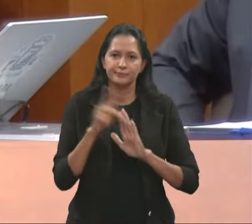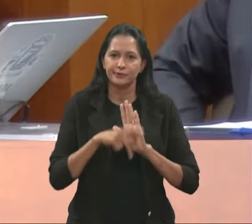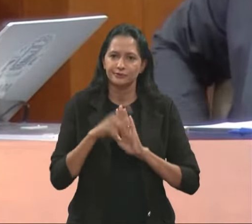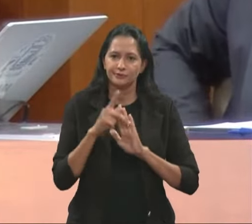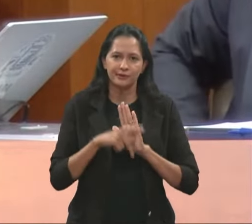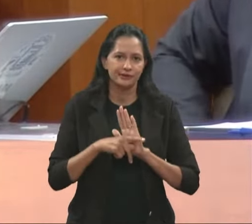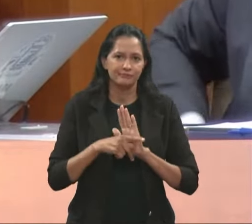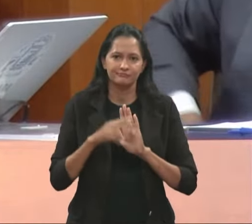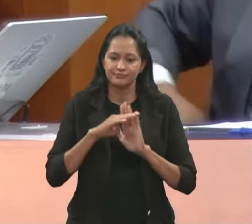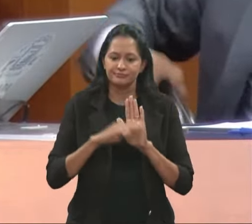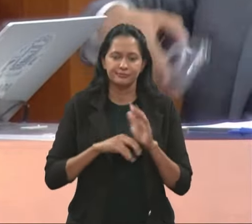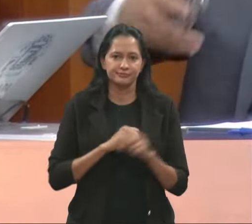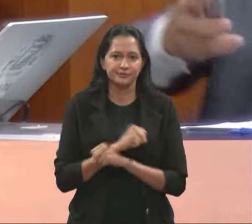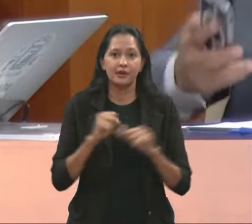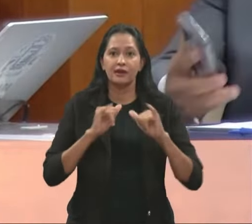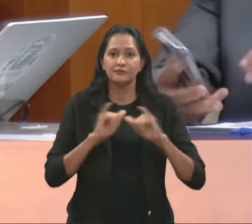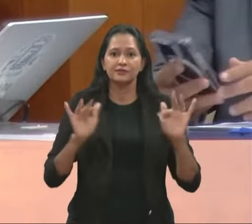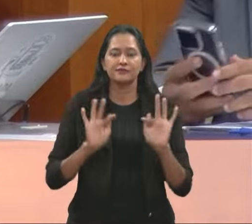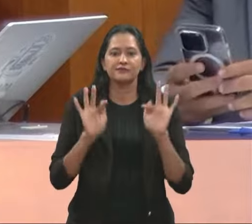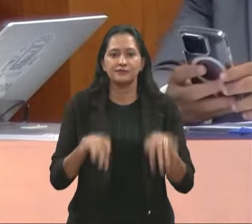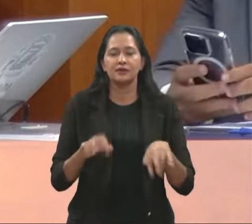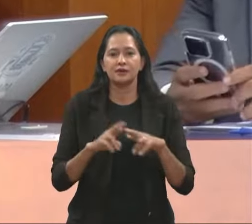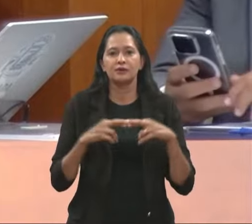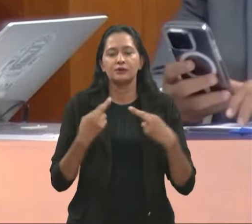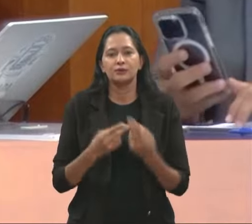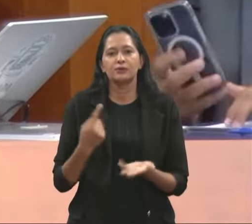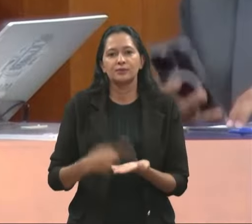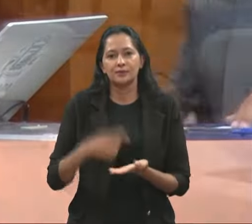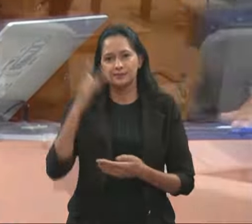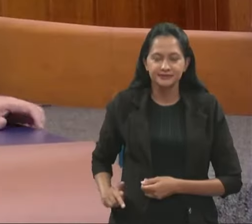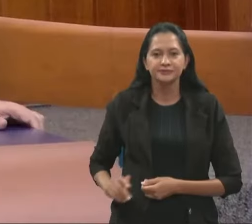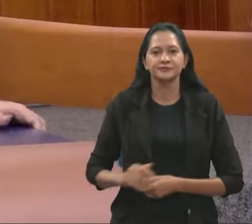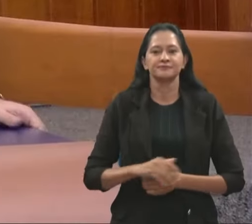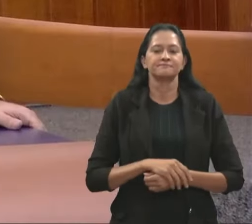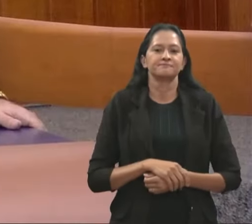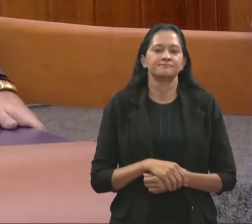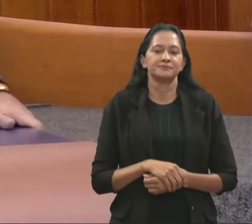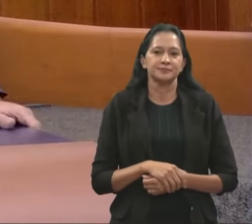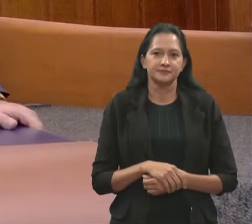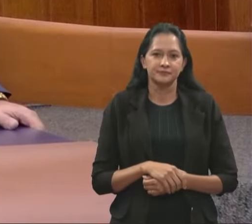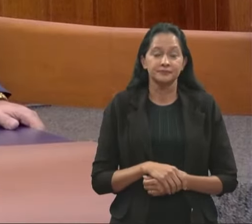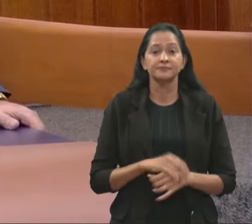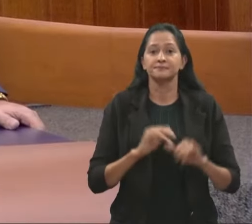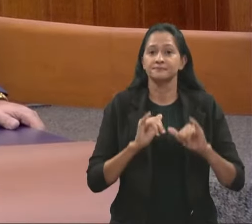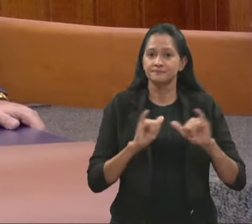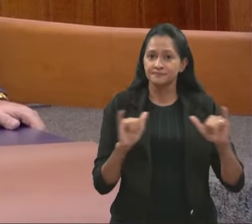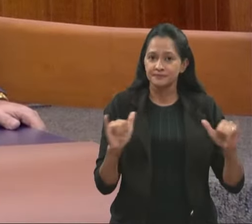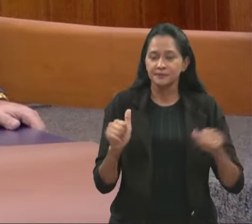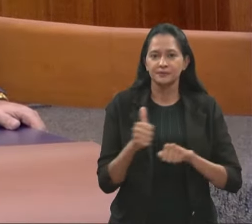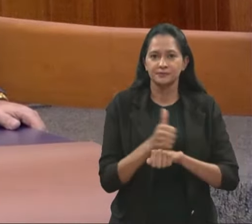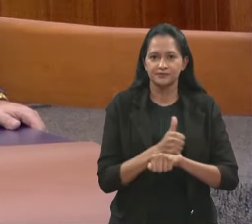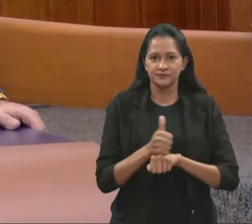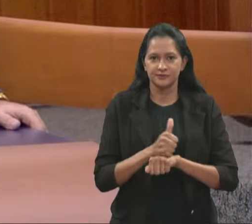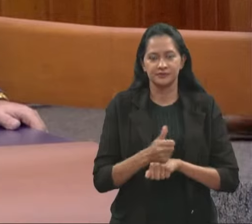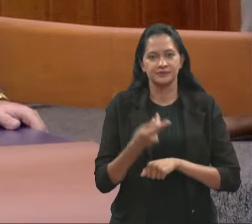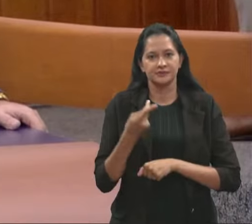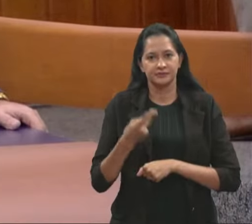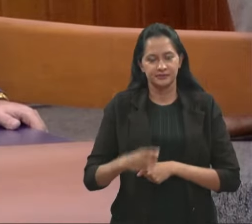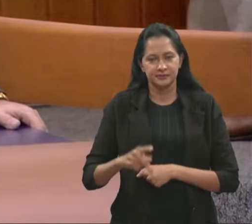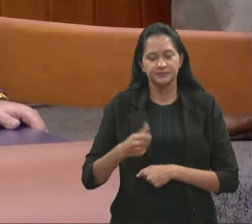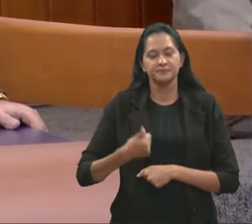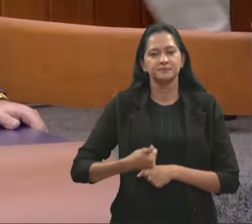dia, declaro a sessão encerrada e convoco outra para amanhã, horário regimental. Aos servidores, primeiro agradecer,